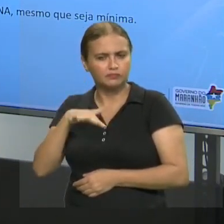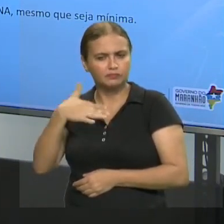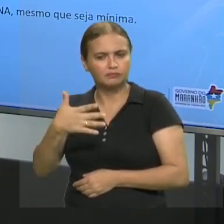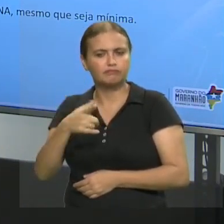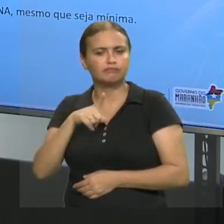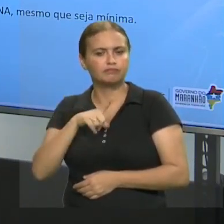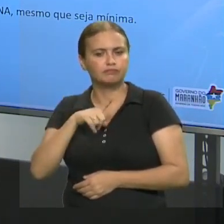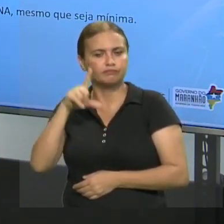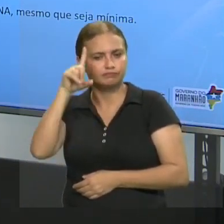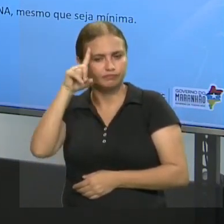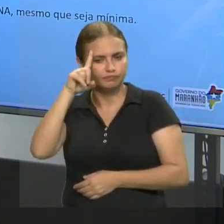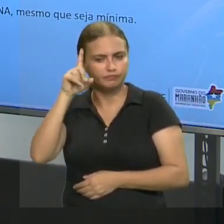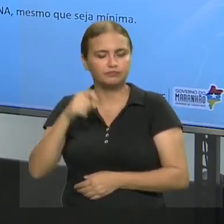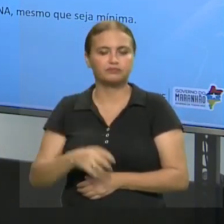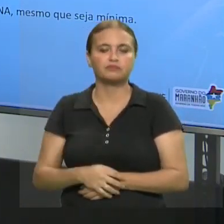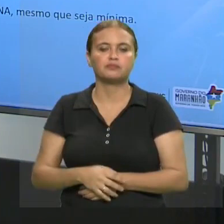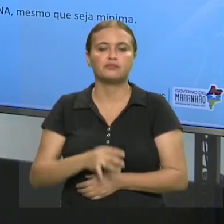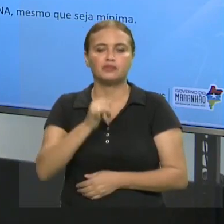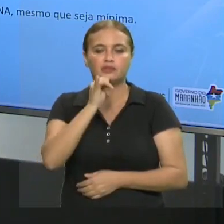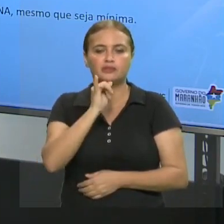que nós temos. Então, assim,